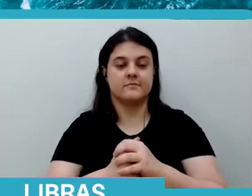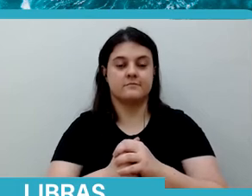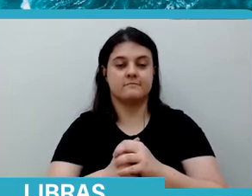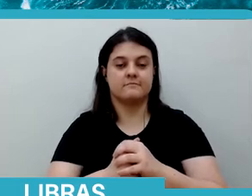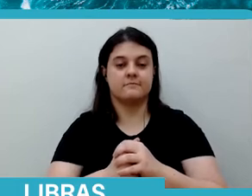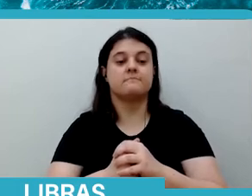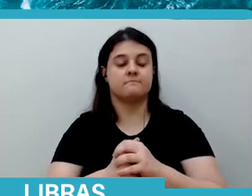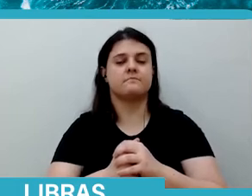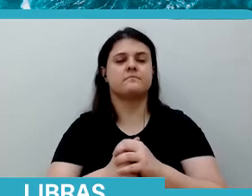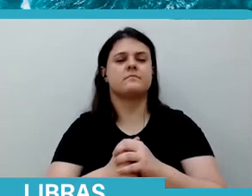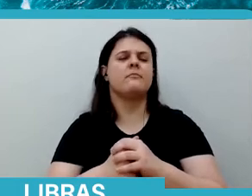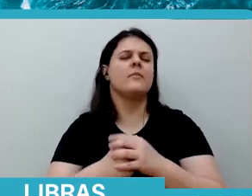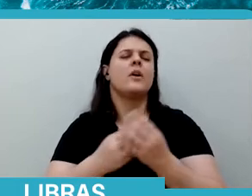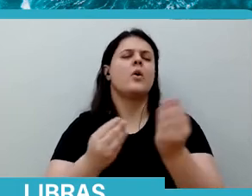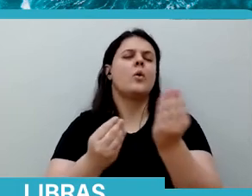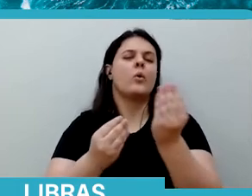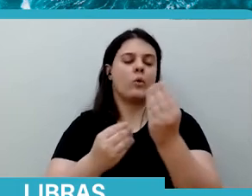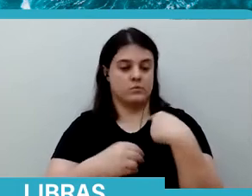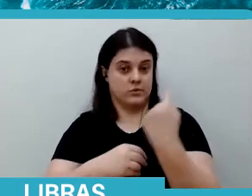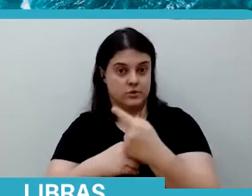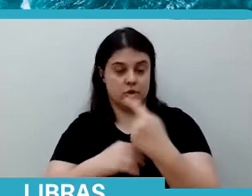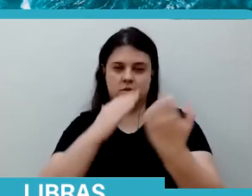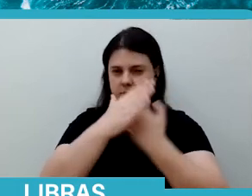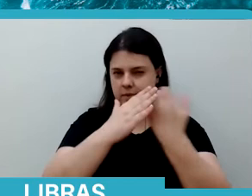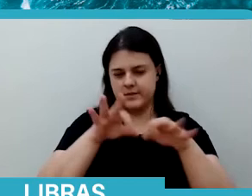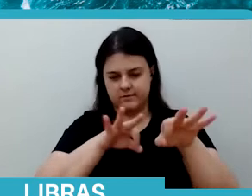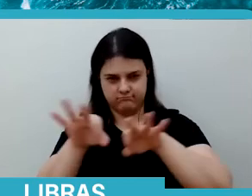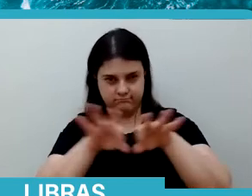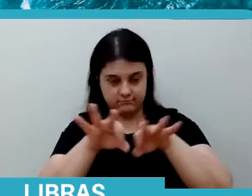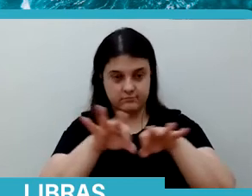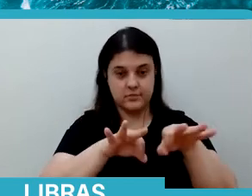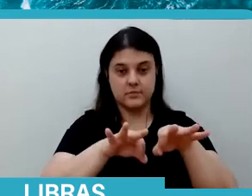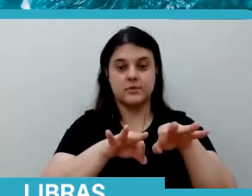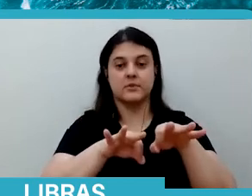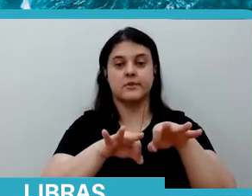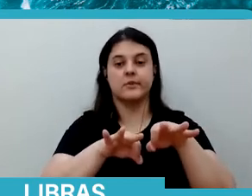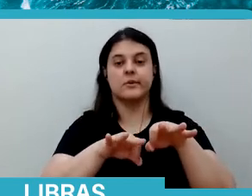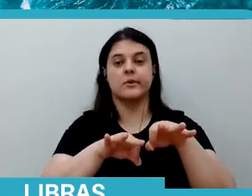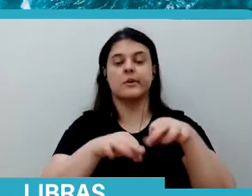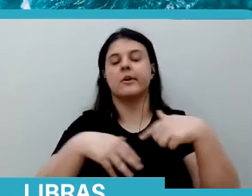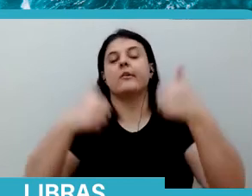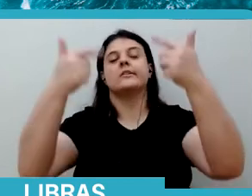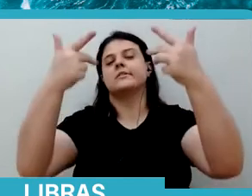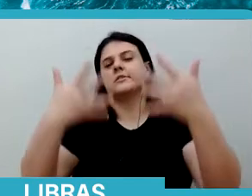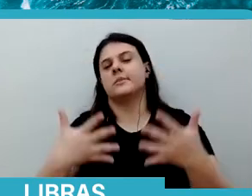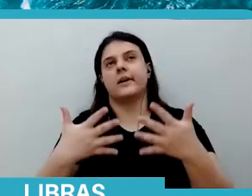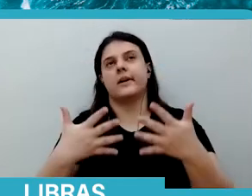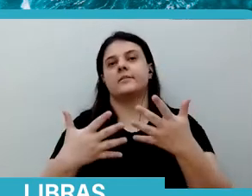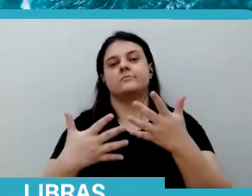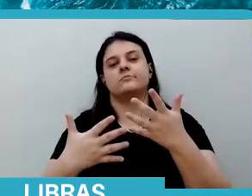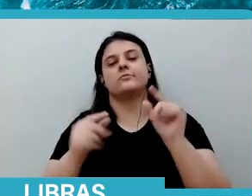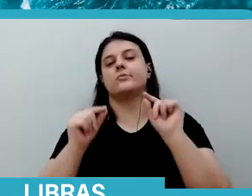esse é o nosso jeito de fazer a empresa e muito mais do que explicar para vocês